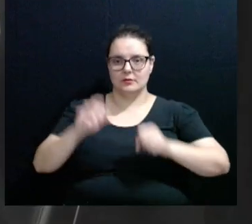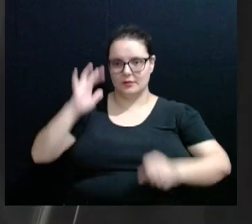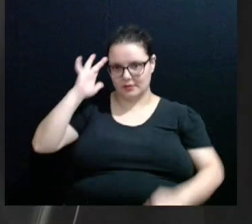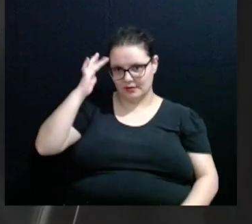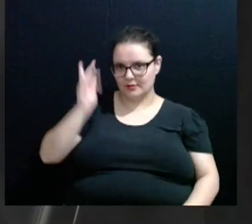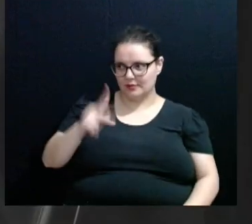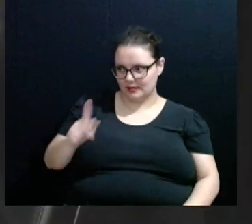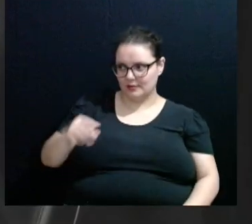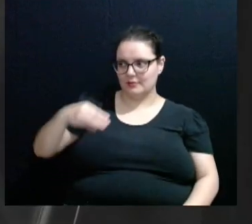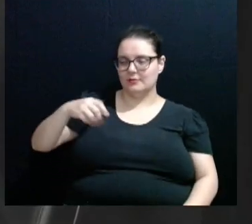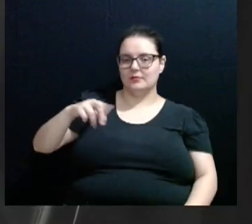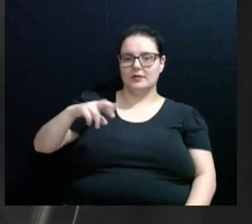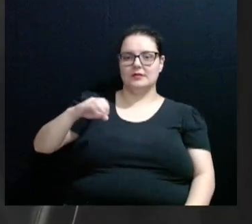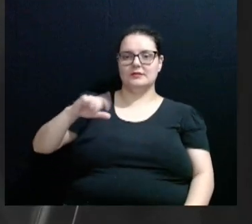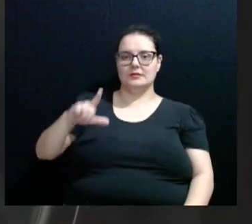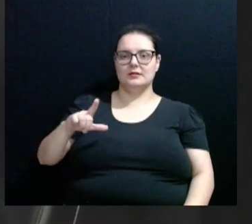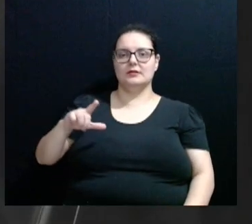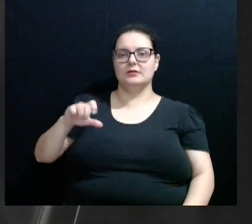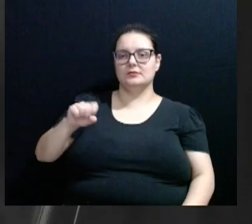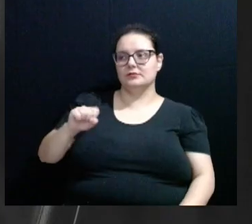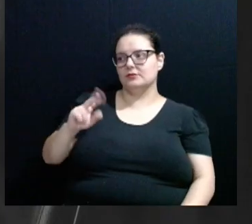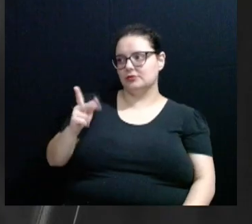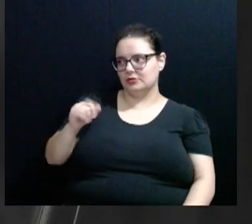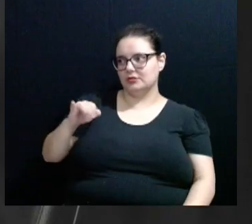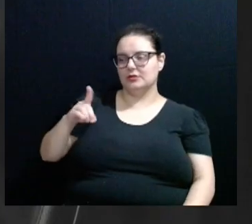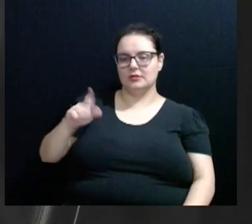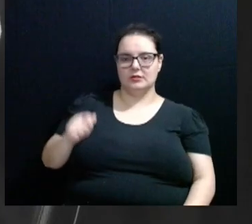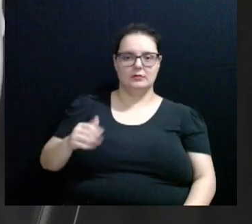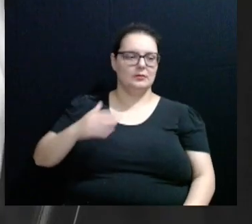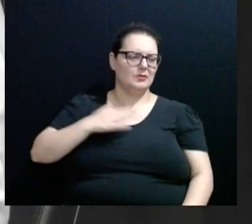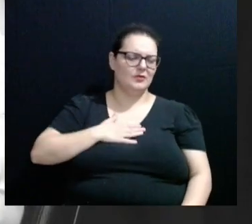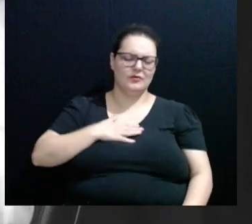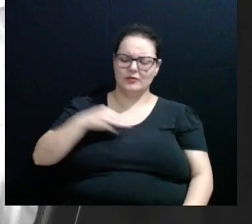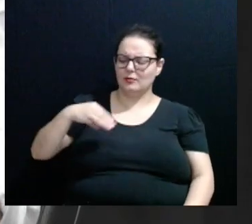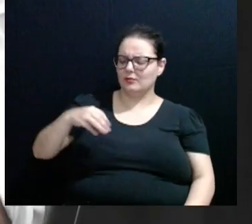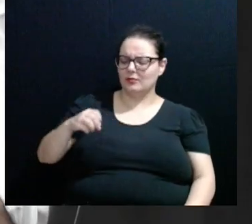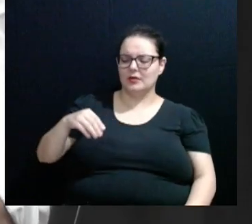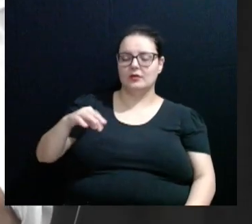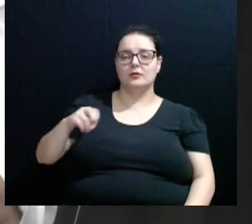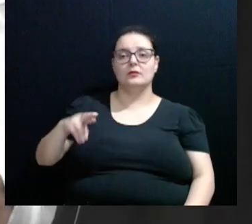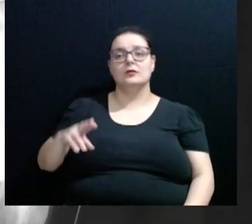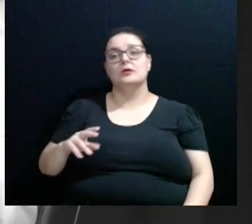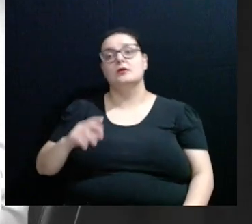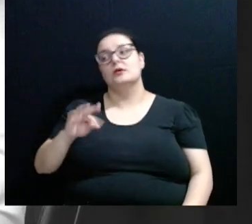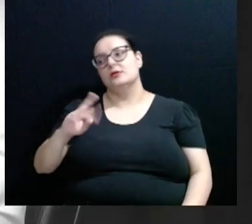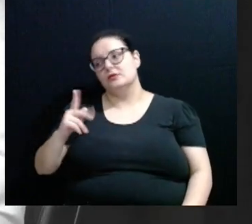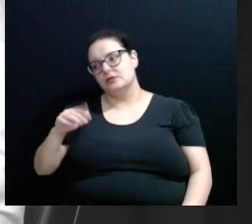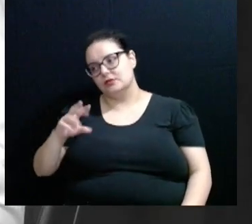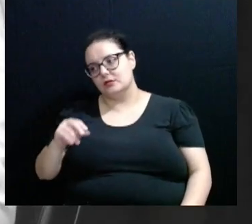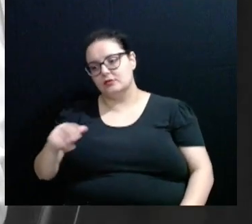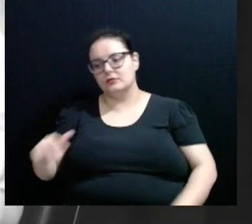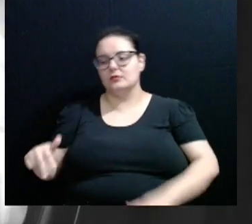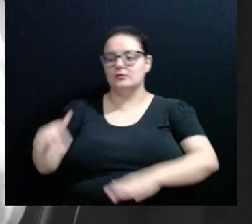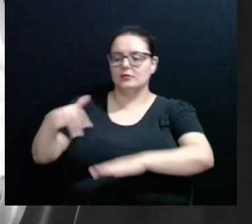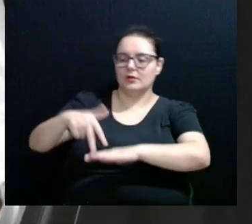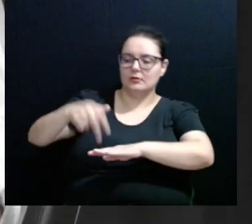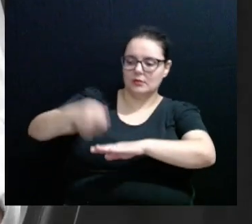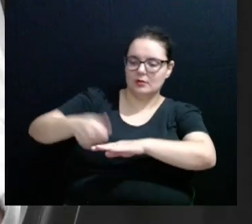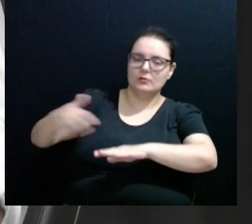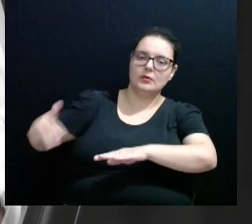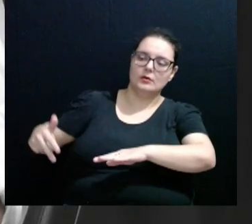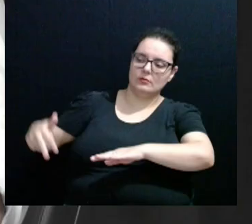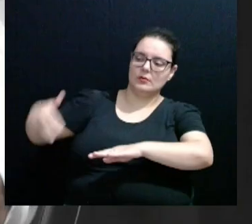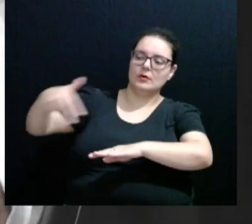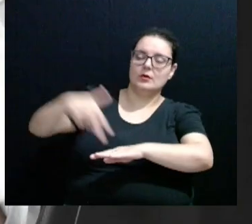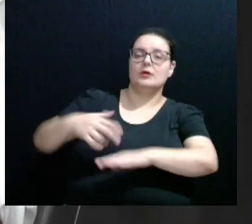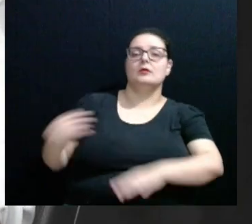Marcel Sheida. Sim. Ele, para mim, foi um mentor. Assim. Ele sempre falava, Thiago, quando for subir na tribuna, é importante, toda a discussão que você